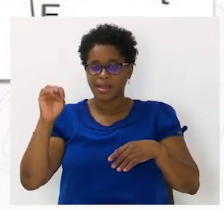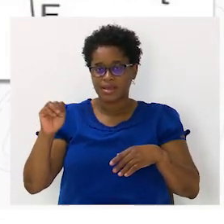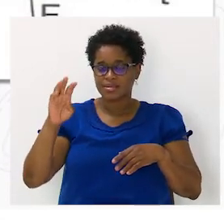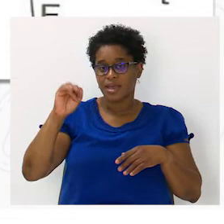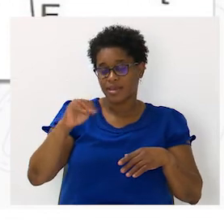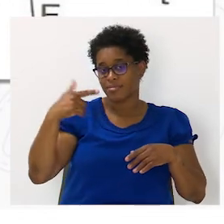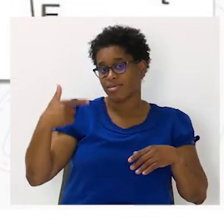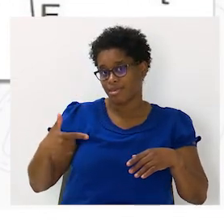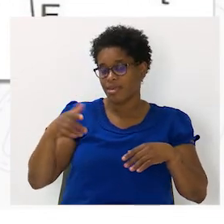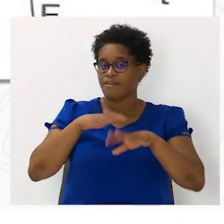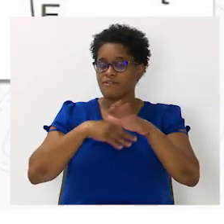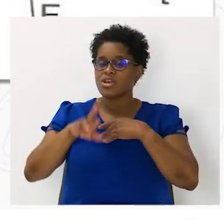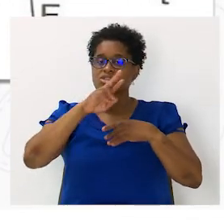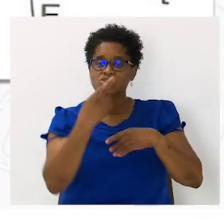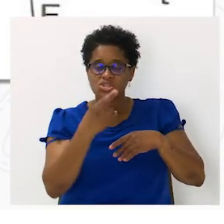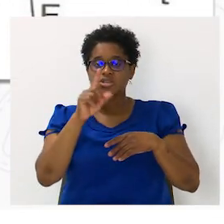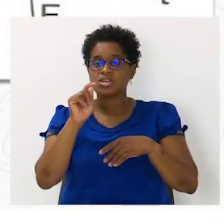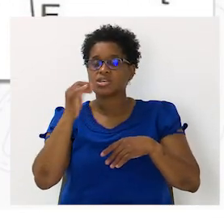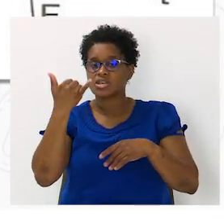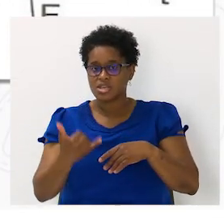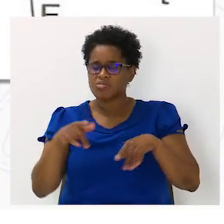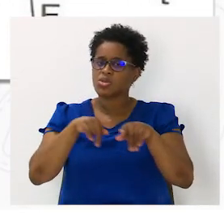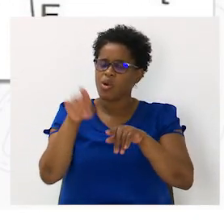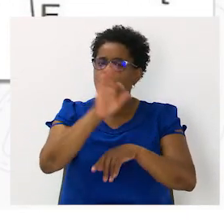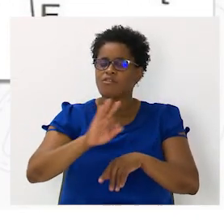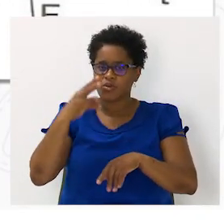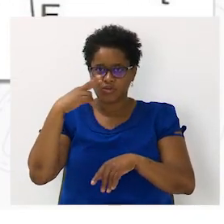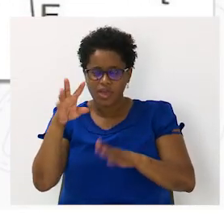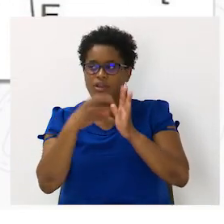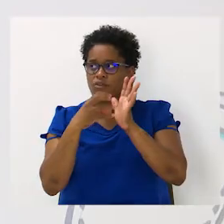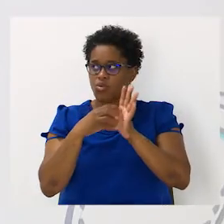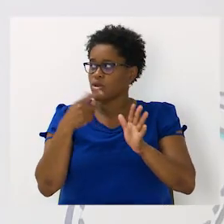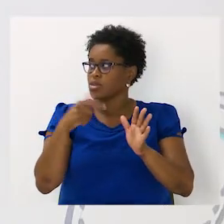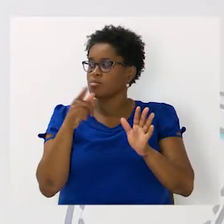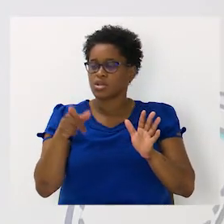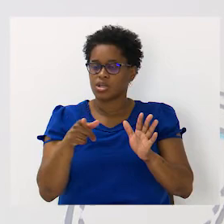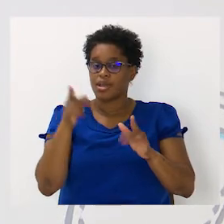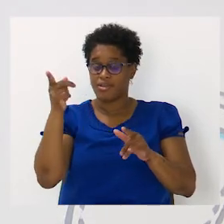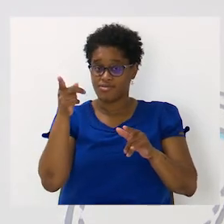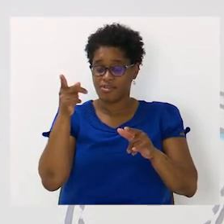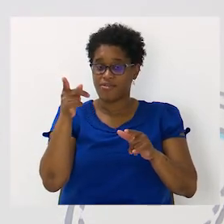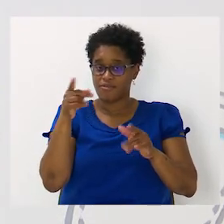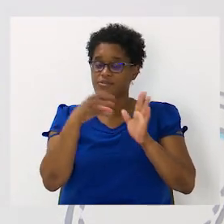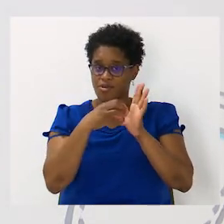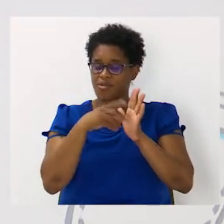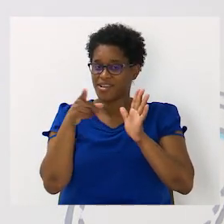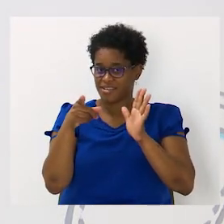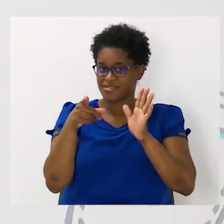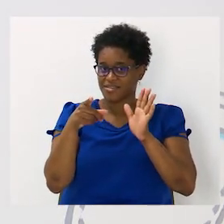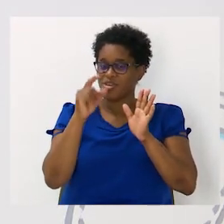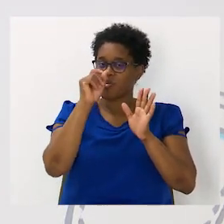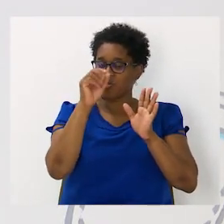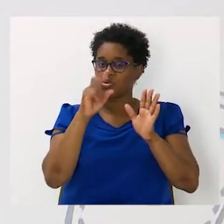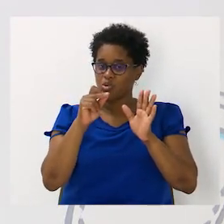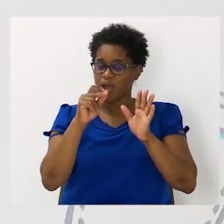X e Y. Da mesma forma, vamos conhecer a figura. Nós temos essa figura, ok? Do ponto